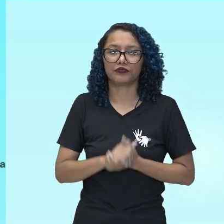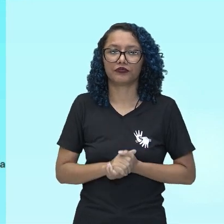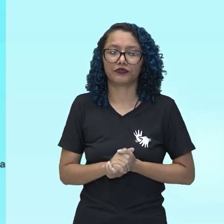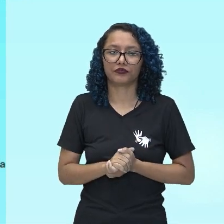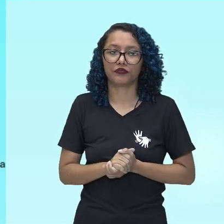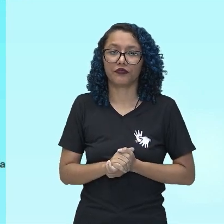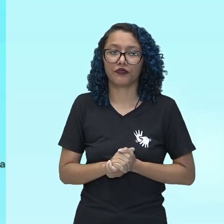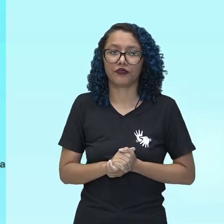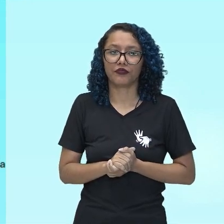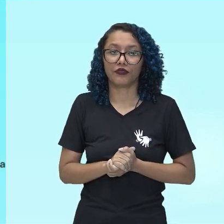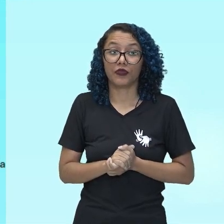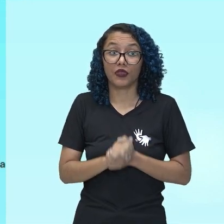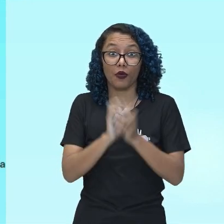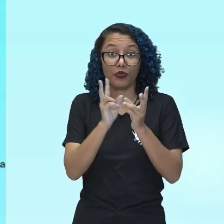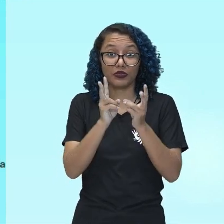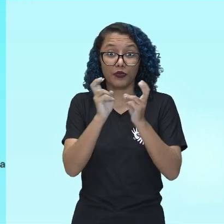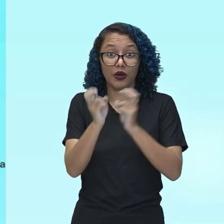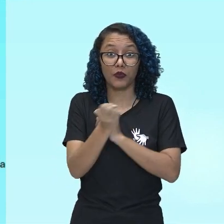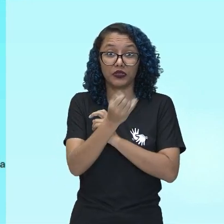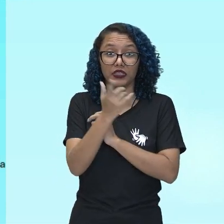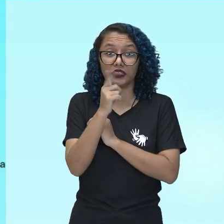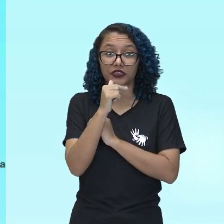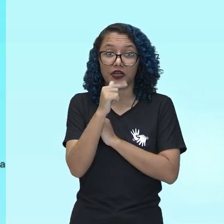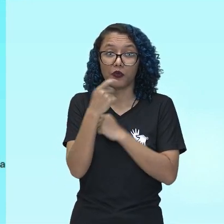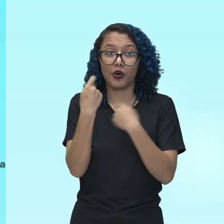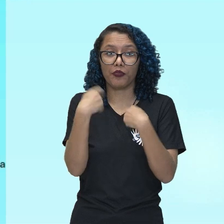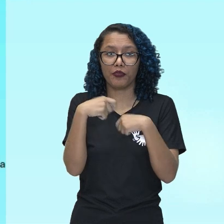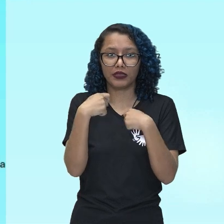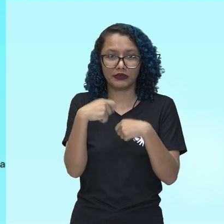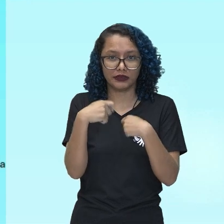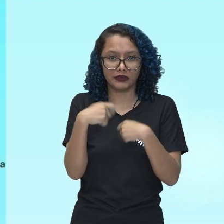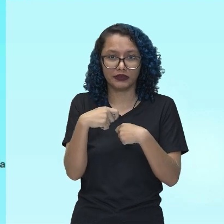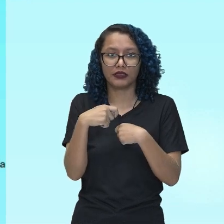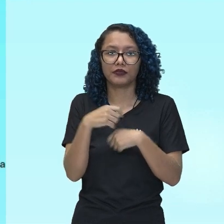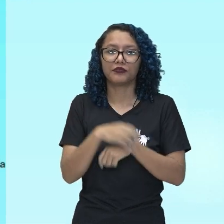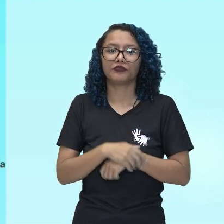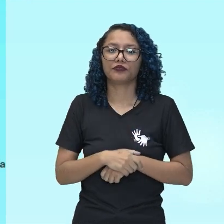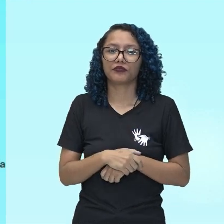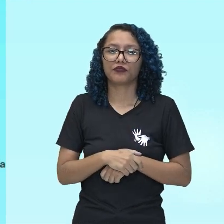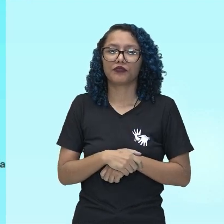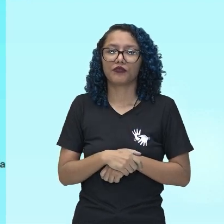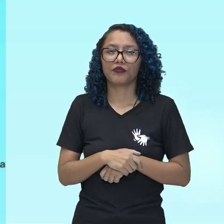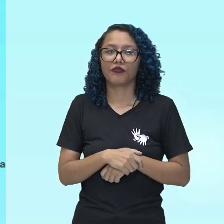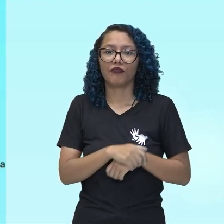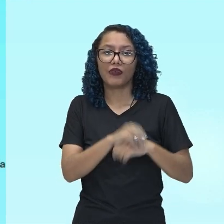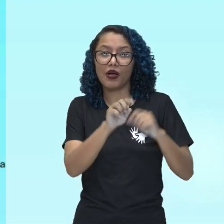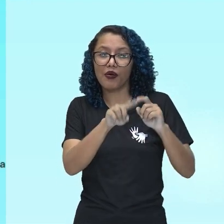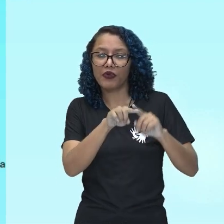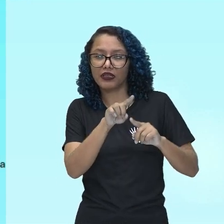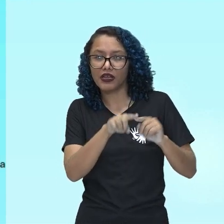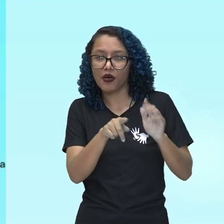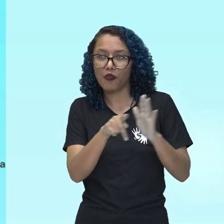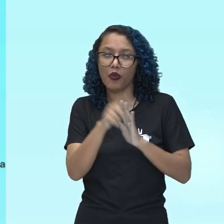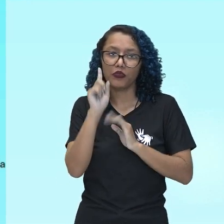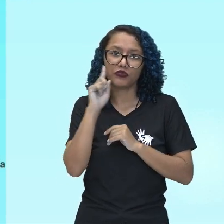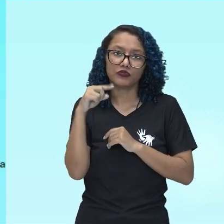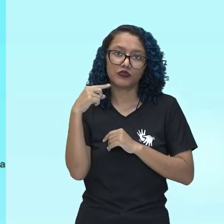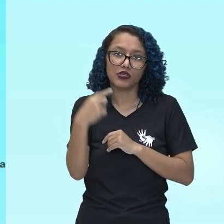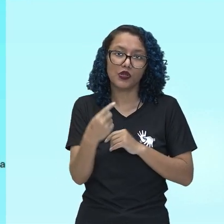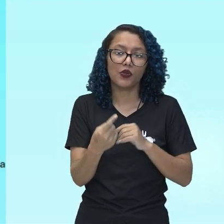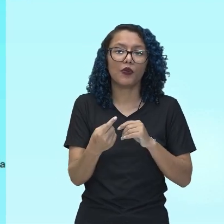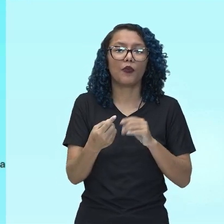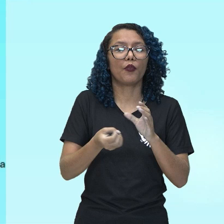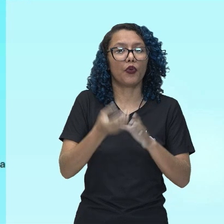o quanto de água potável é necessário para produzir itens do seu cotidiano, ou